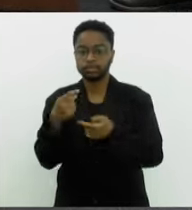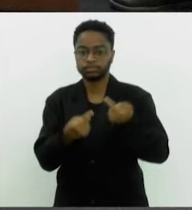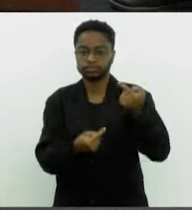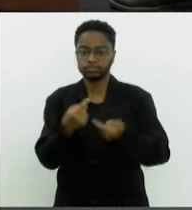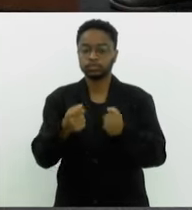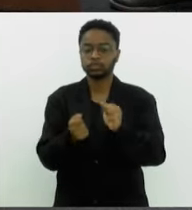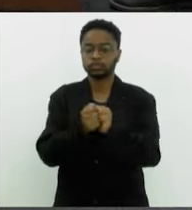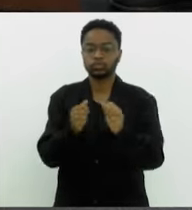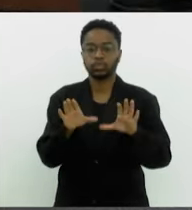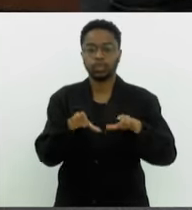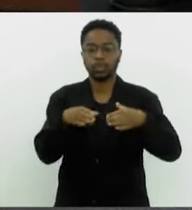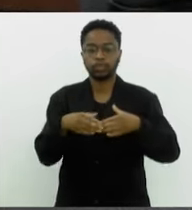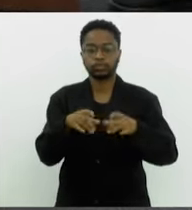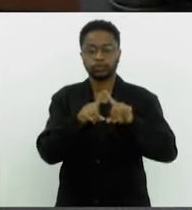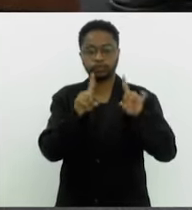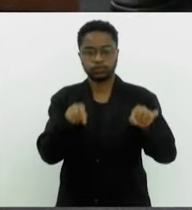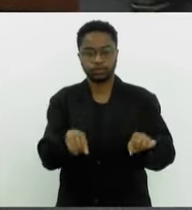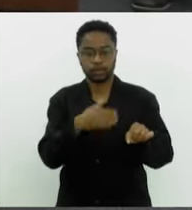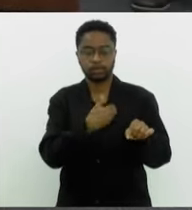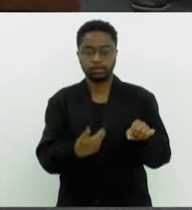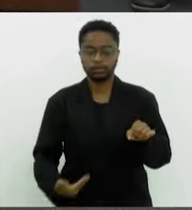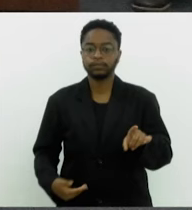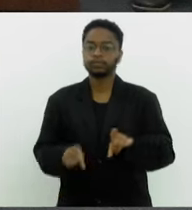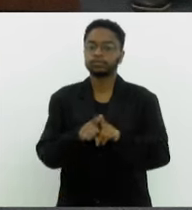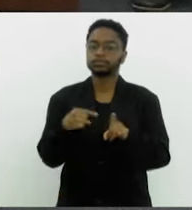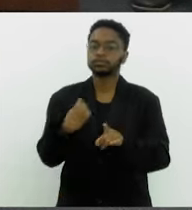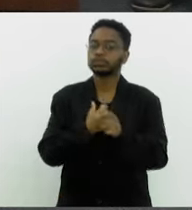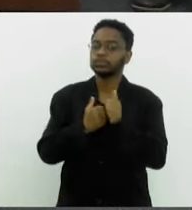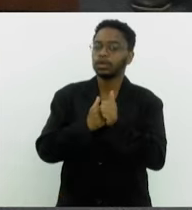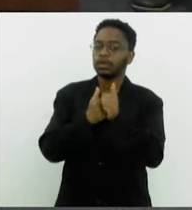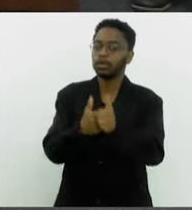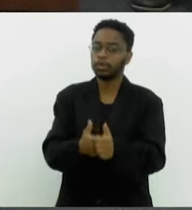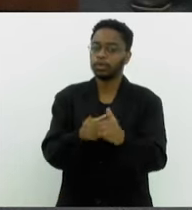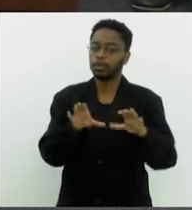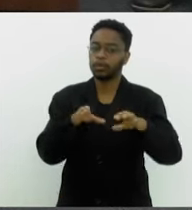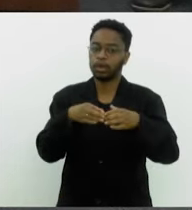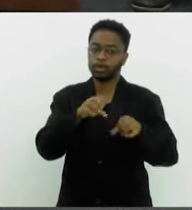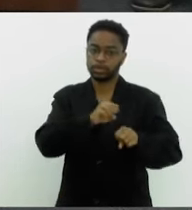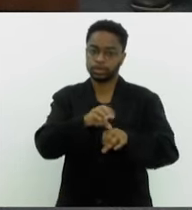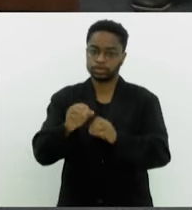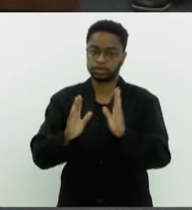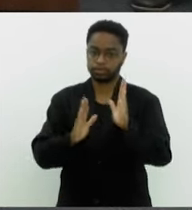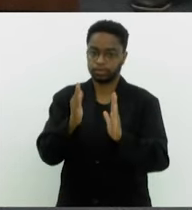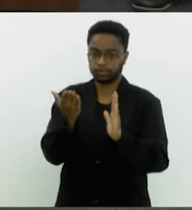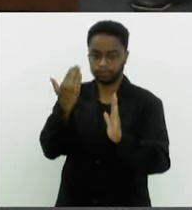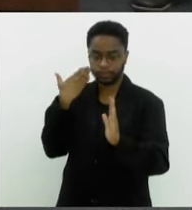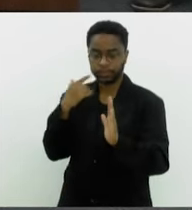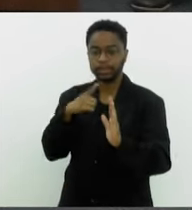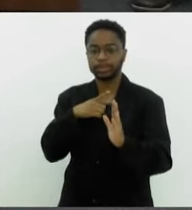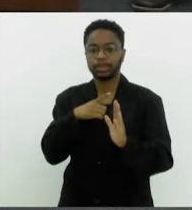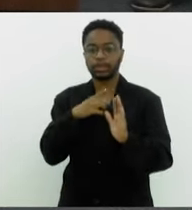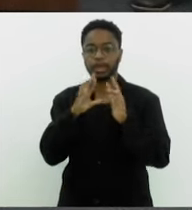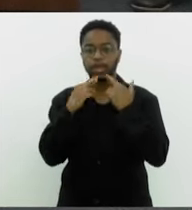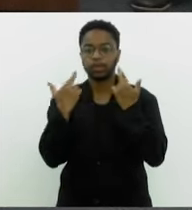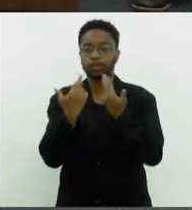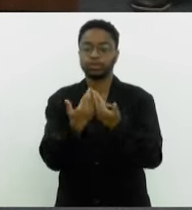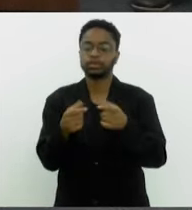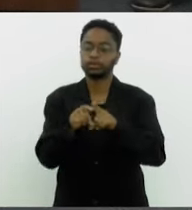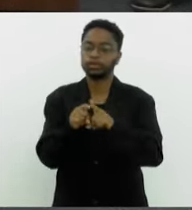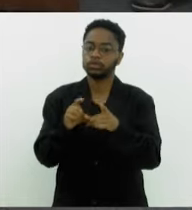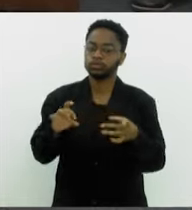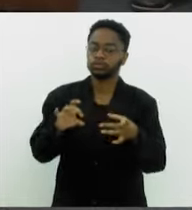de Servidores. A gente acompanhou na Comissão de Educação na legislatura passada, a gente teve recentemente uma audiência pública também na